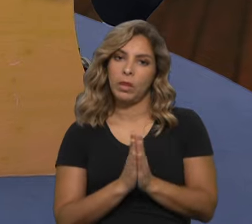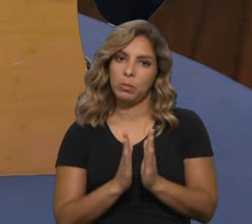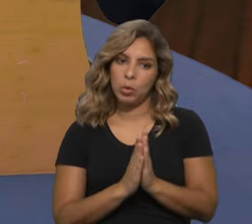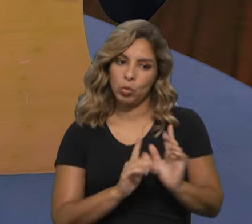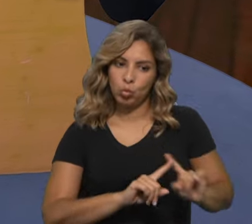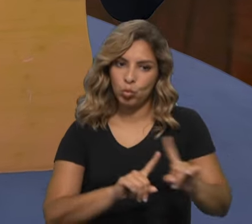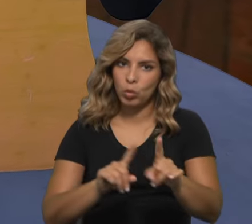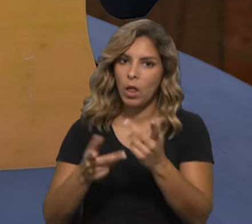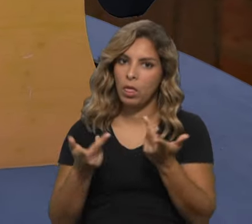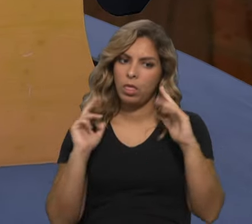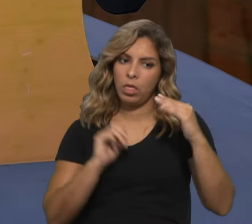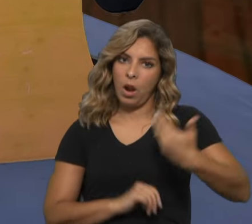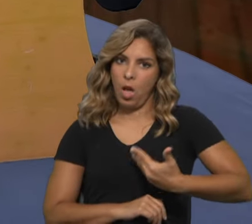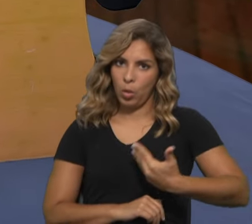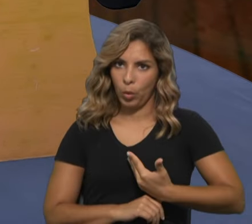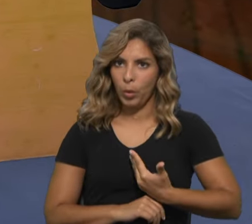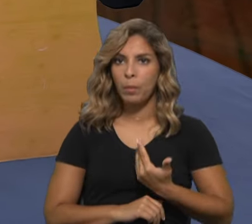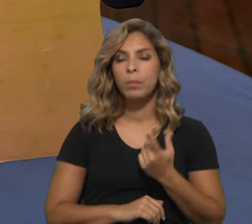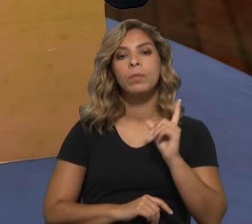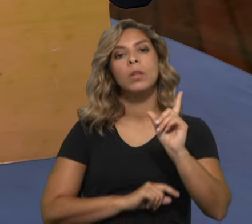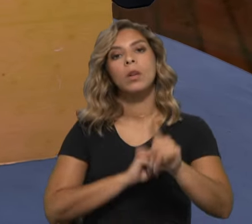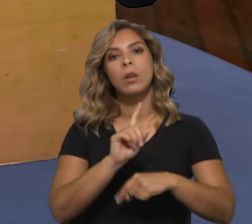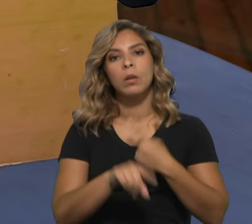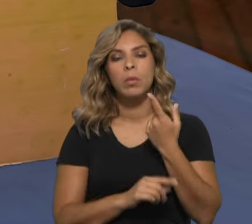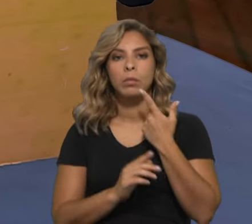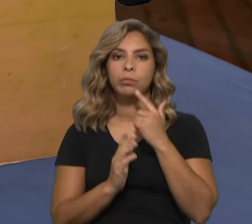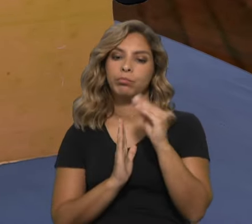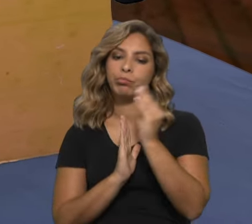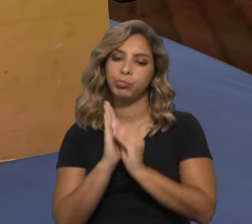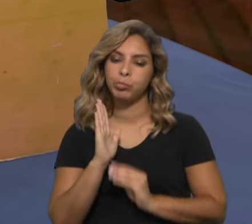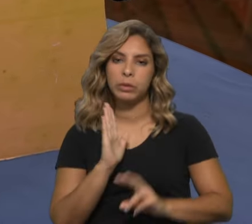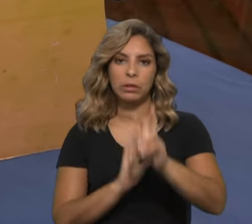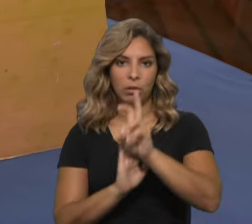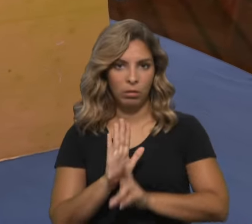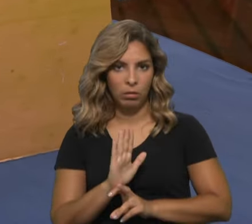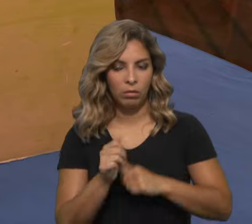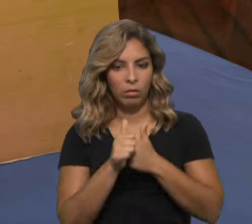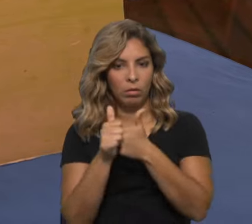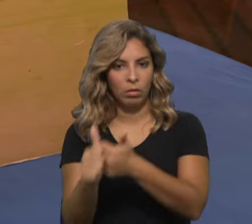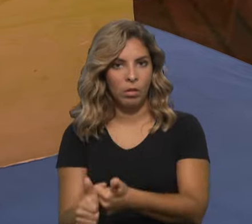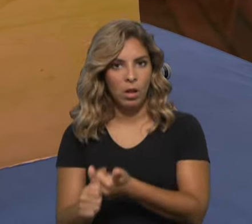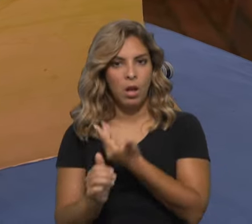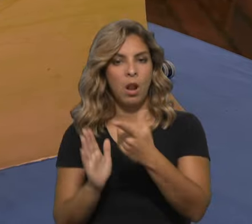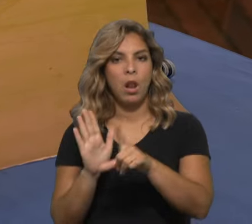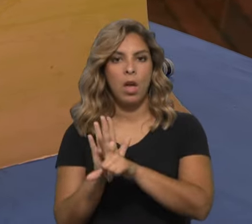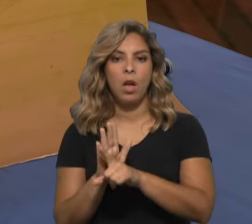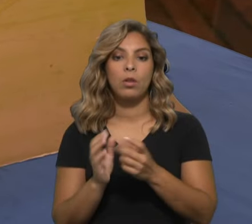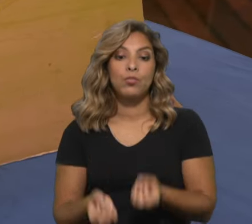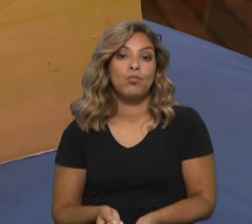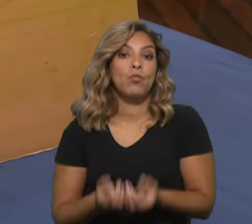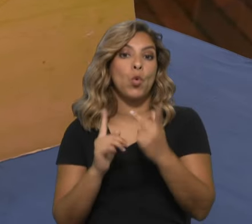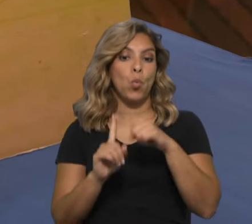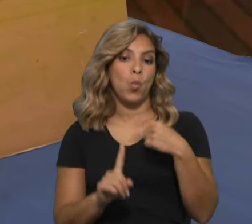liberdade religiosa, e depois a sua regulamentação através desta lei, que surgiu só no ano